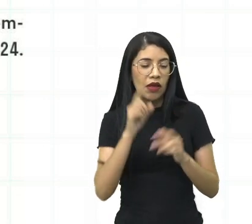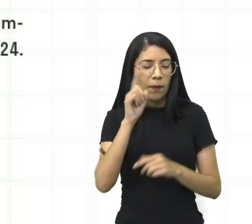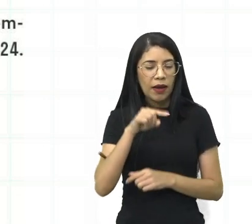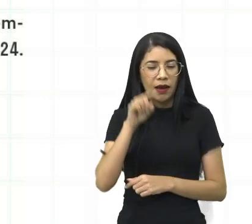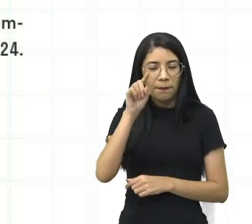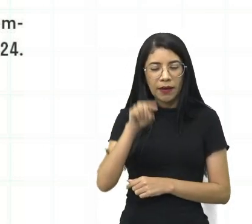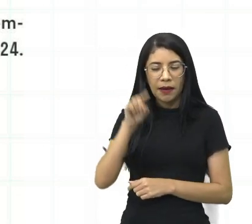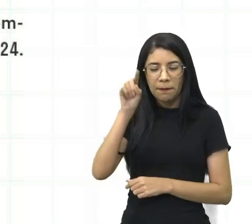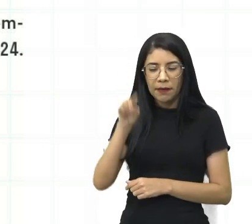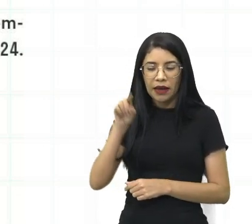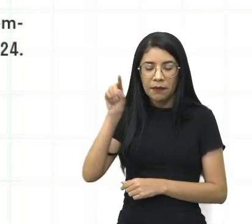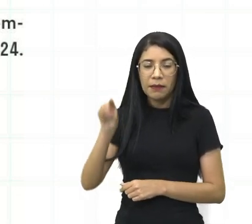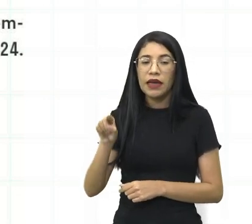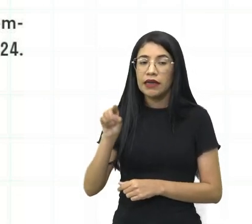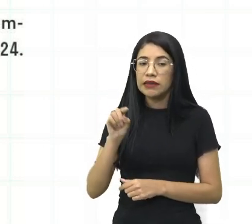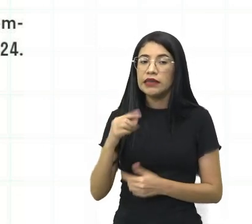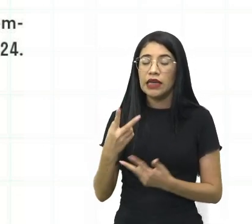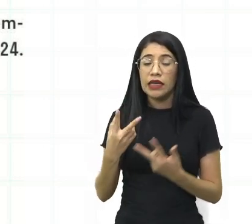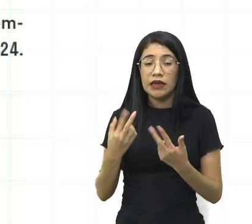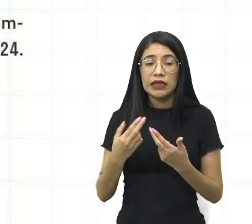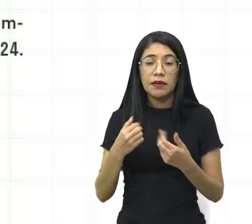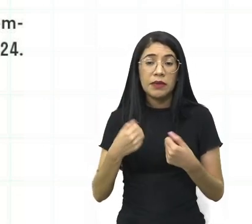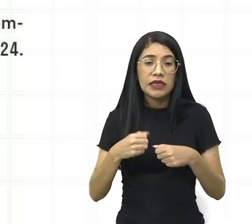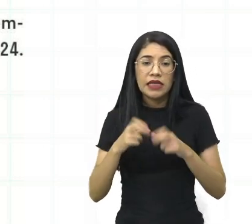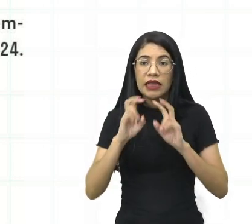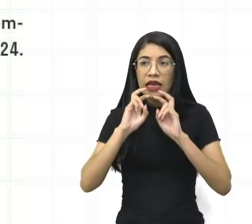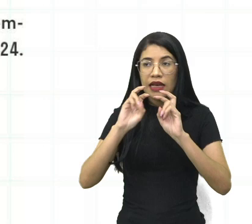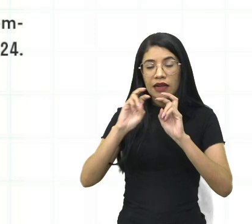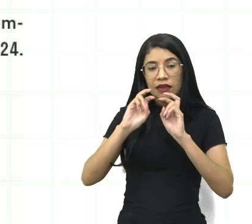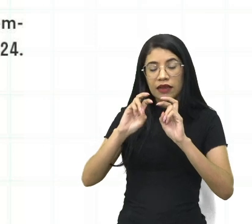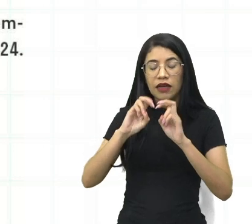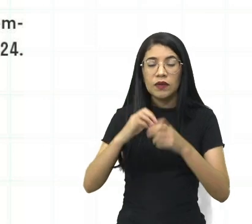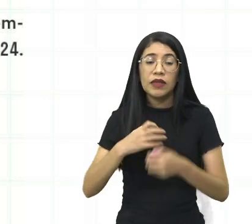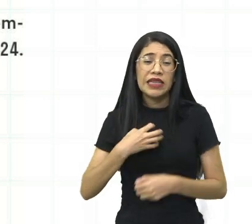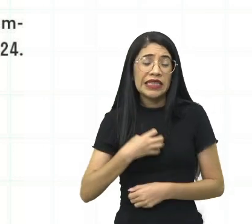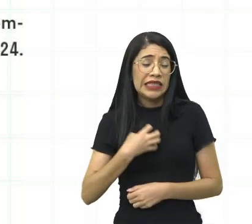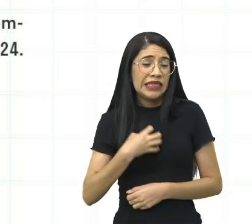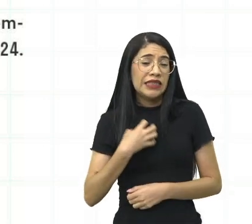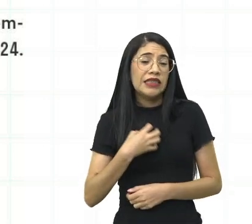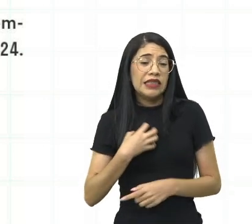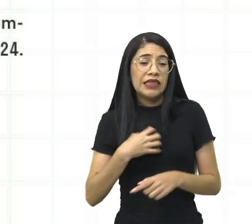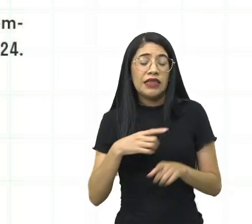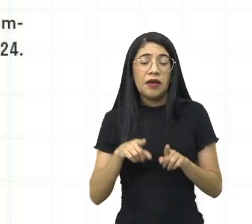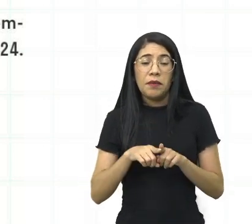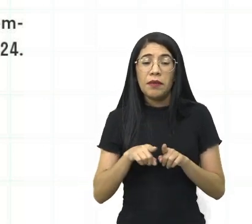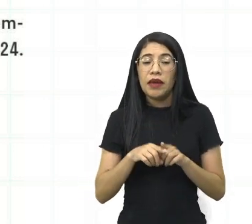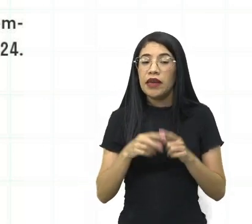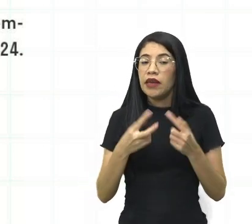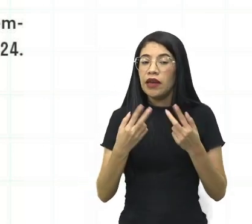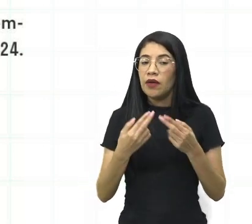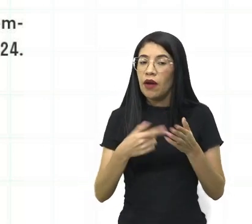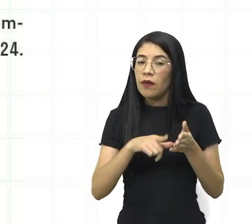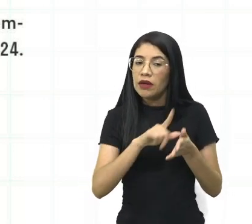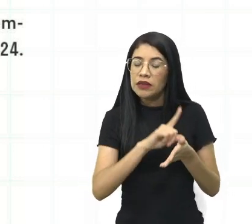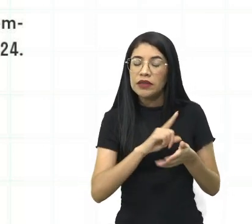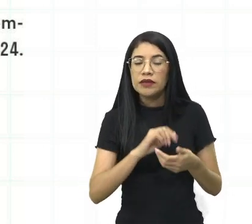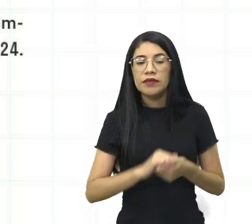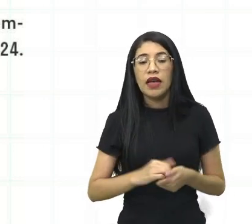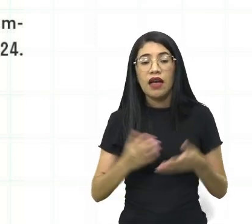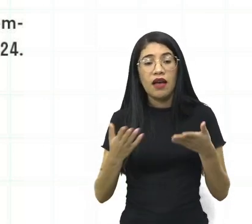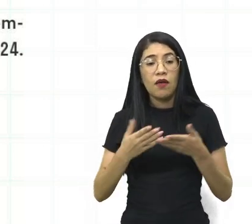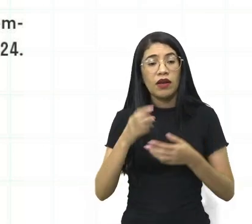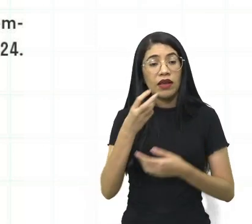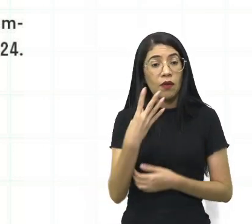de ponto de exclamação. O quanto antes. Essa aqui tá mais indignada do que a outra. A outra só tinha 2, né? E agora essa aqui tem o